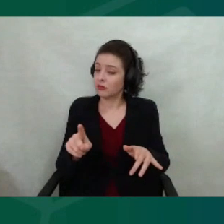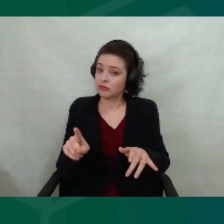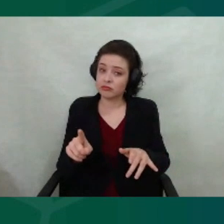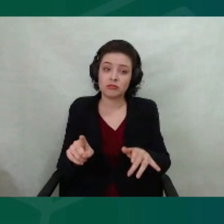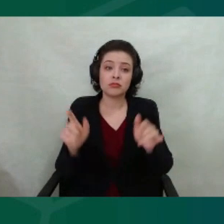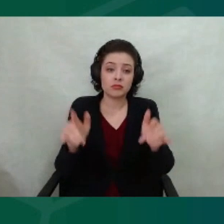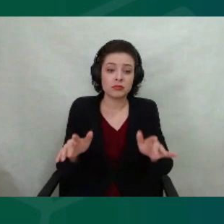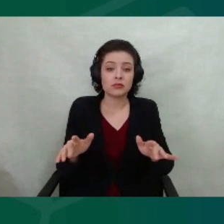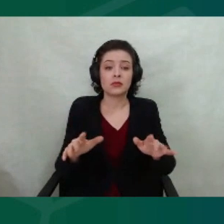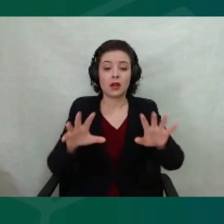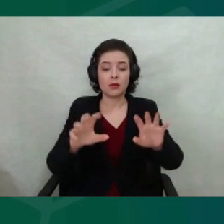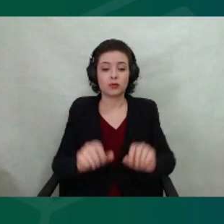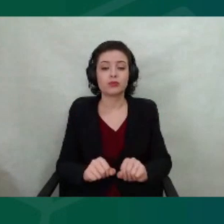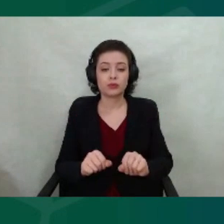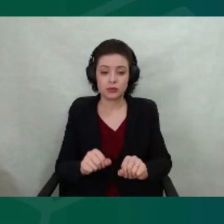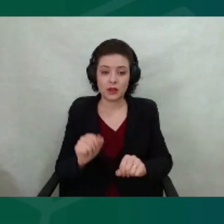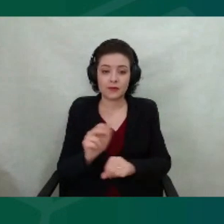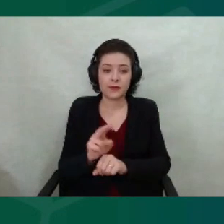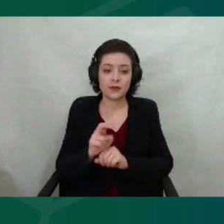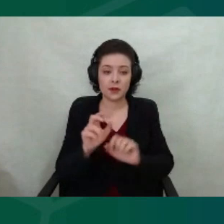inativa, pode inativar e ele